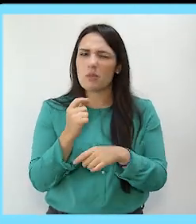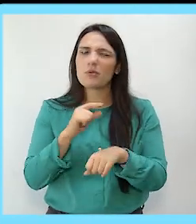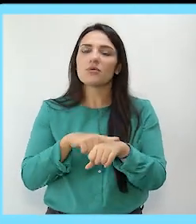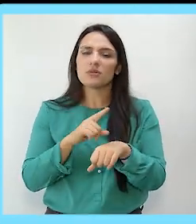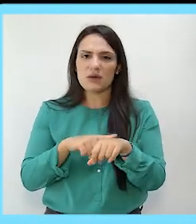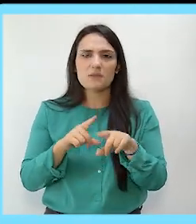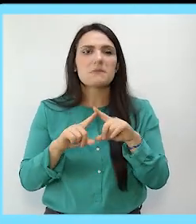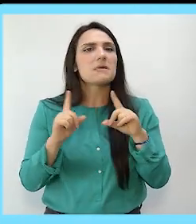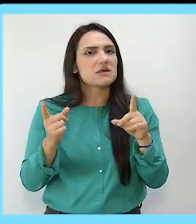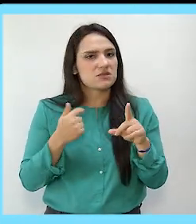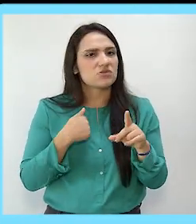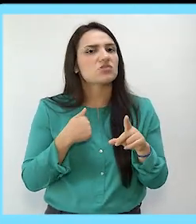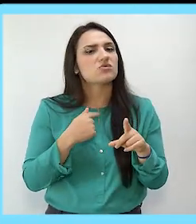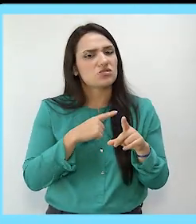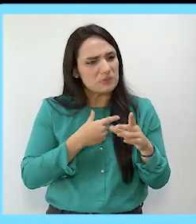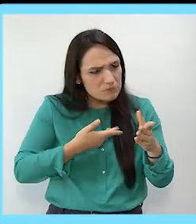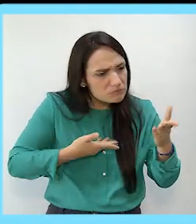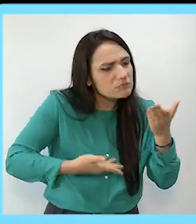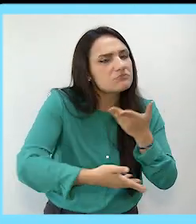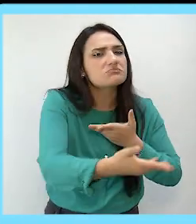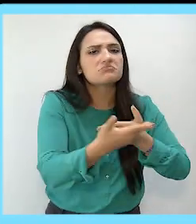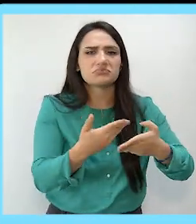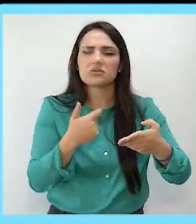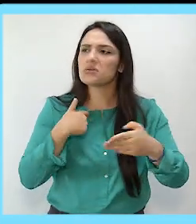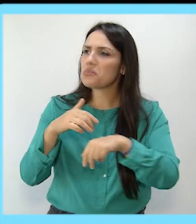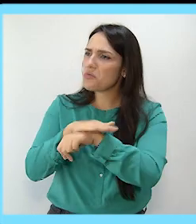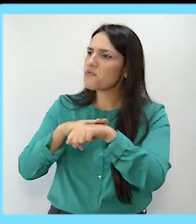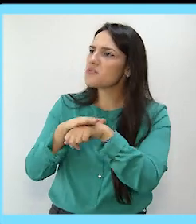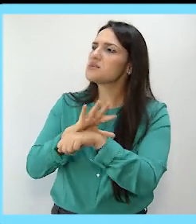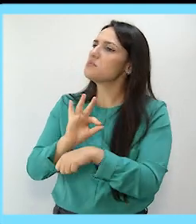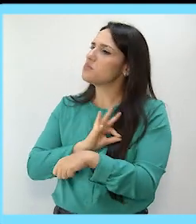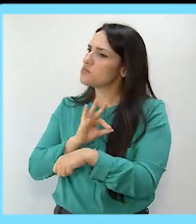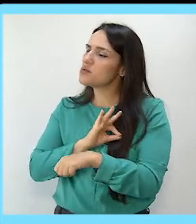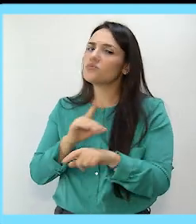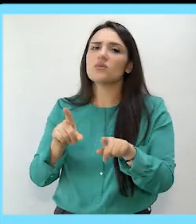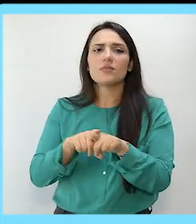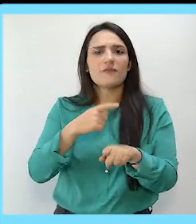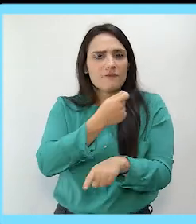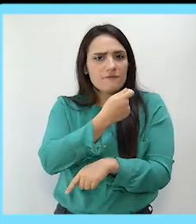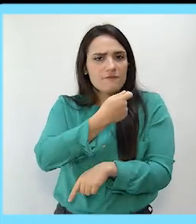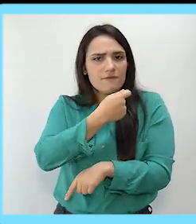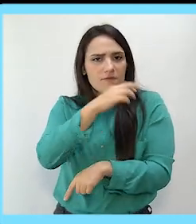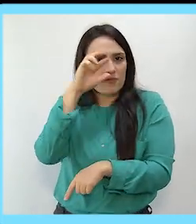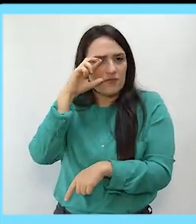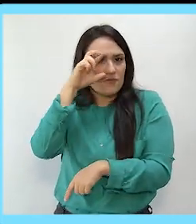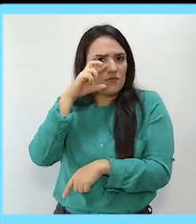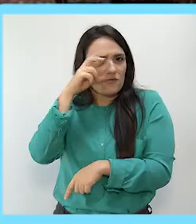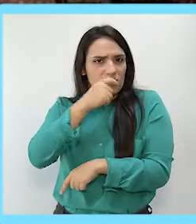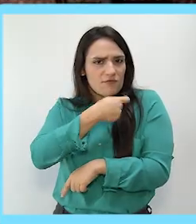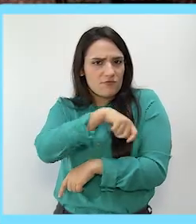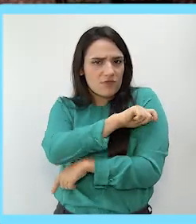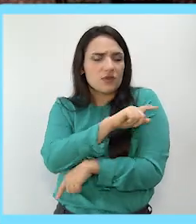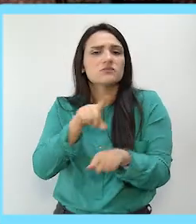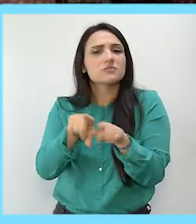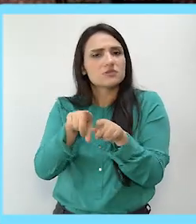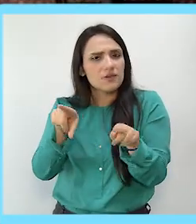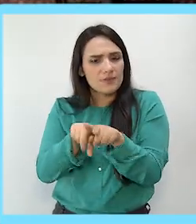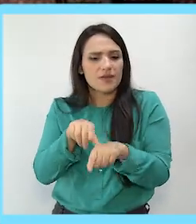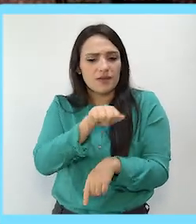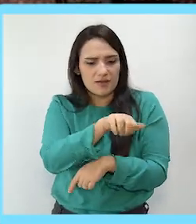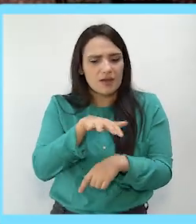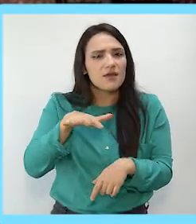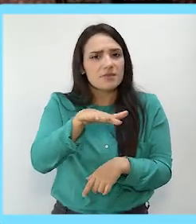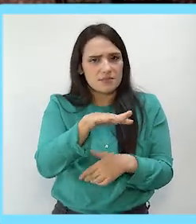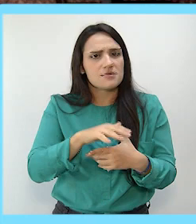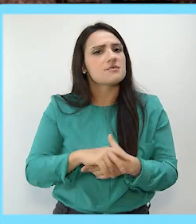Terra Nova do Norte, eu criei esse envolvimento, né, com os policiais, com os fiscais, as agentes